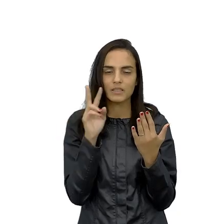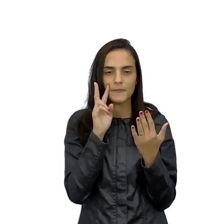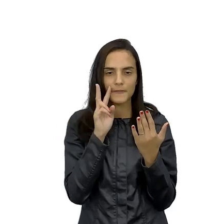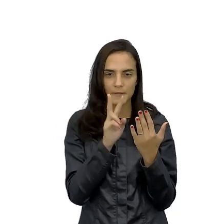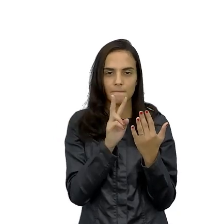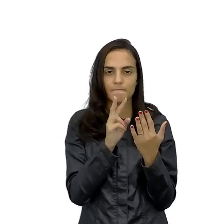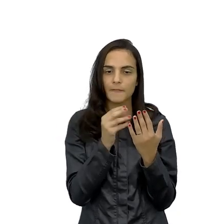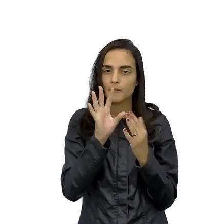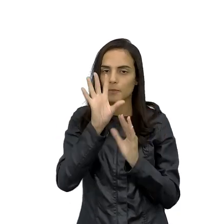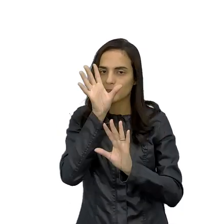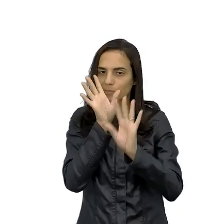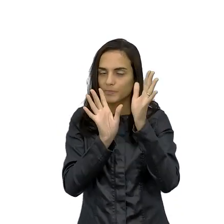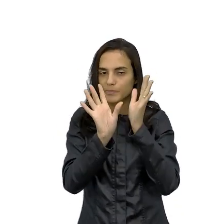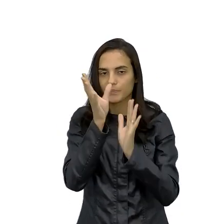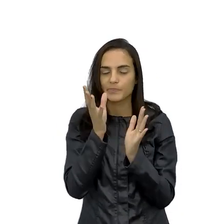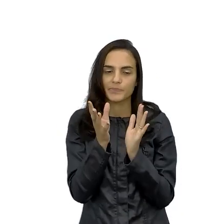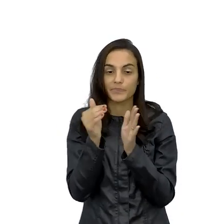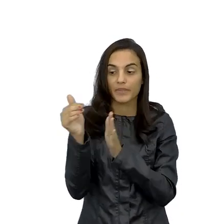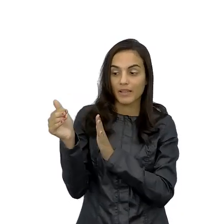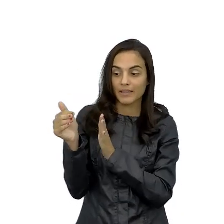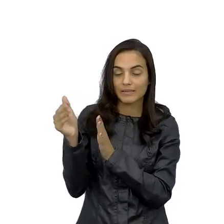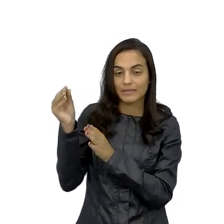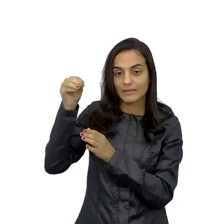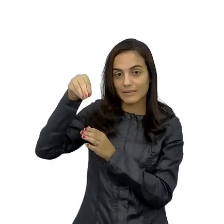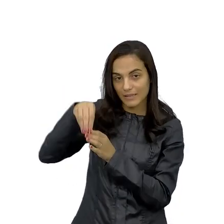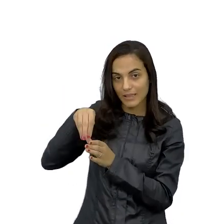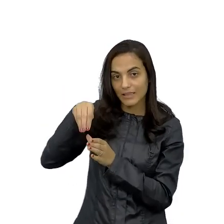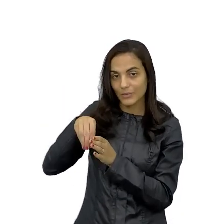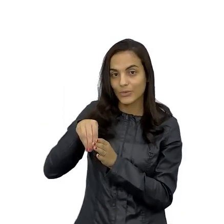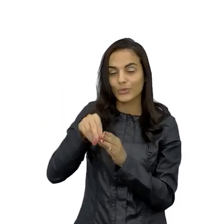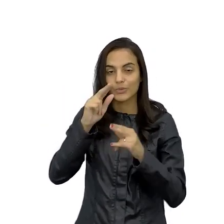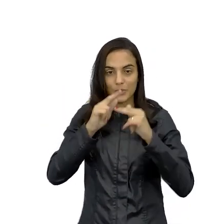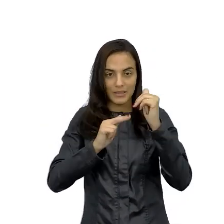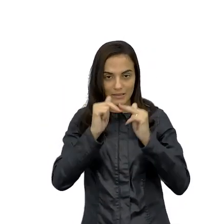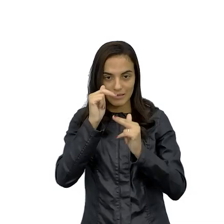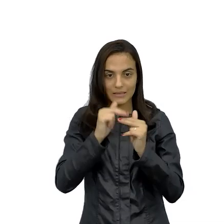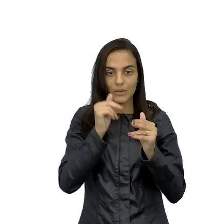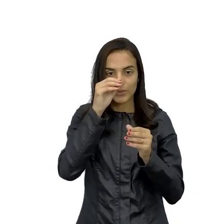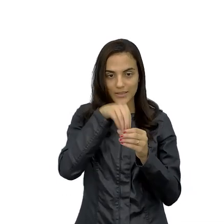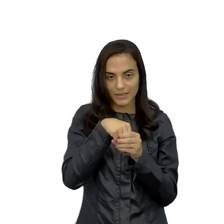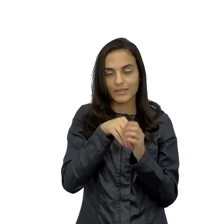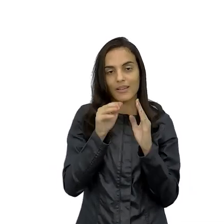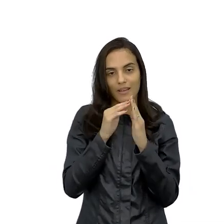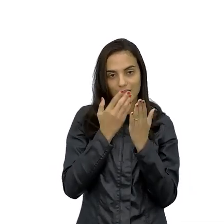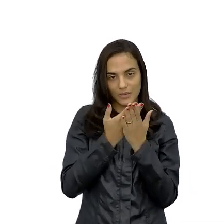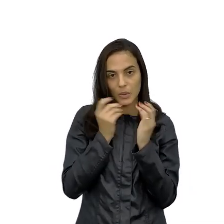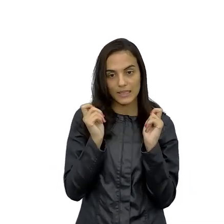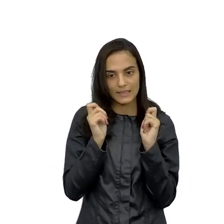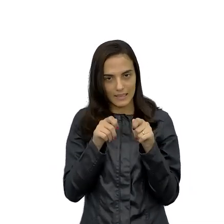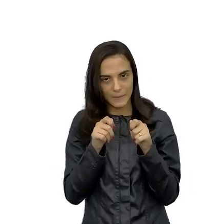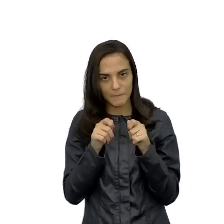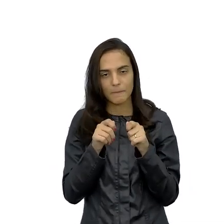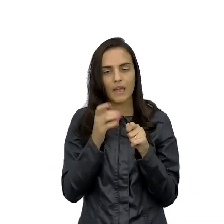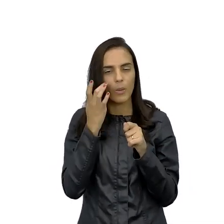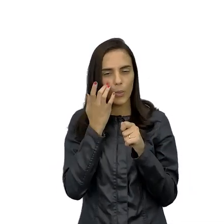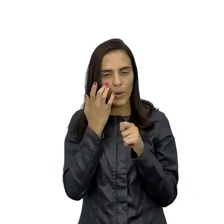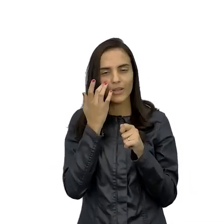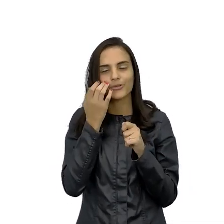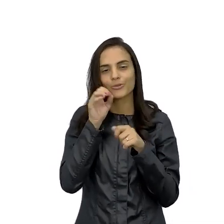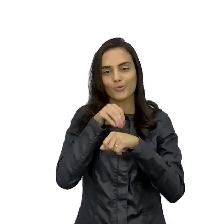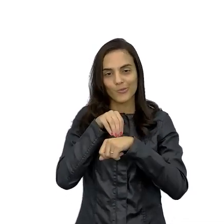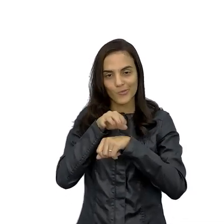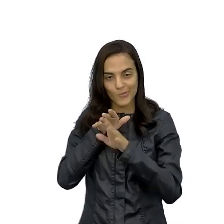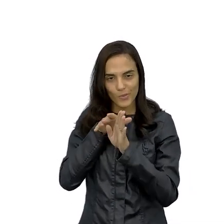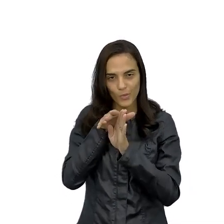nuances que vão acontecendo. Né? Dentro dos instrumentos internos, né, que a escola possui, acho que o conselho, né,